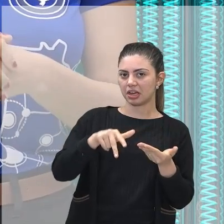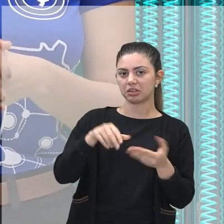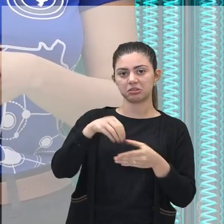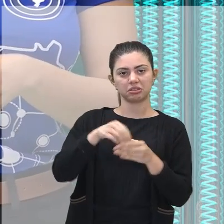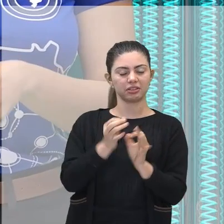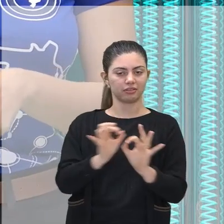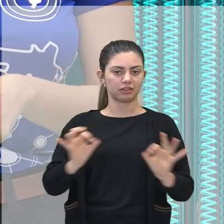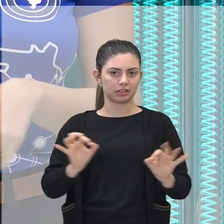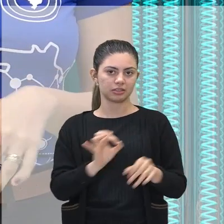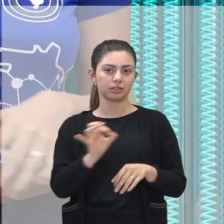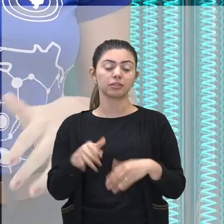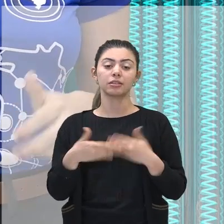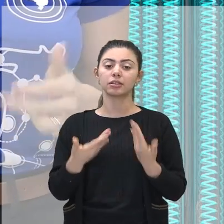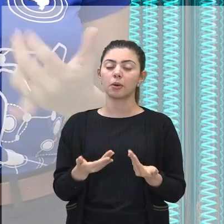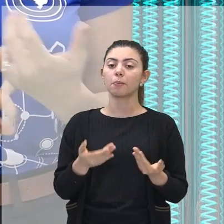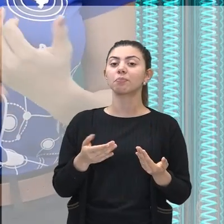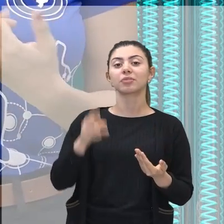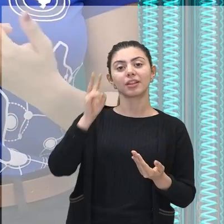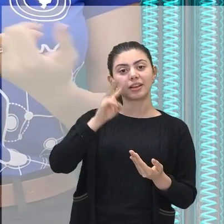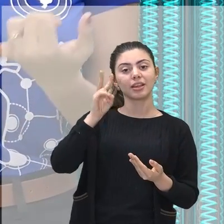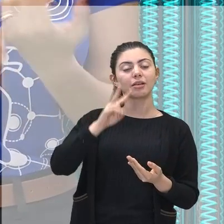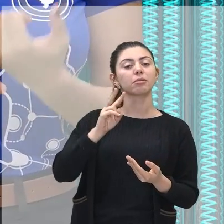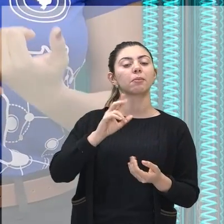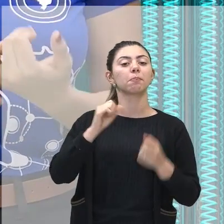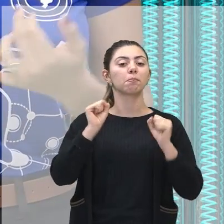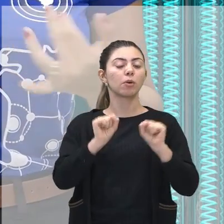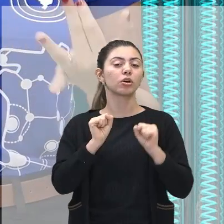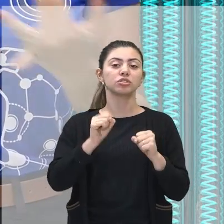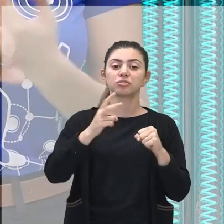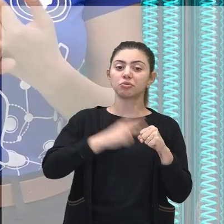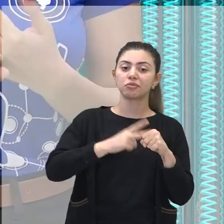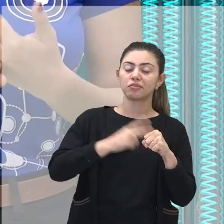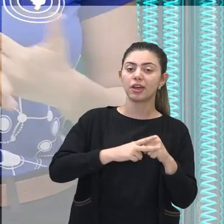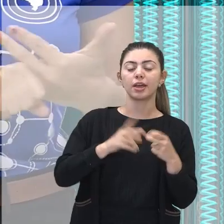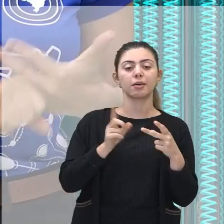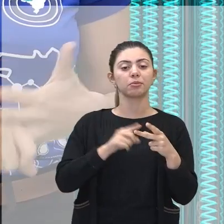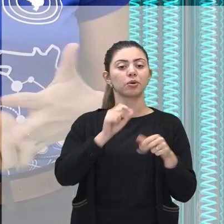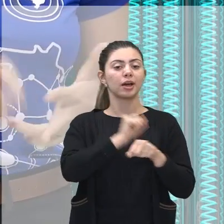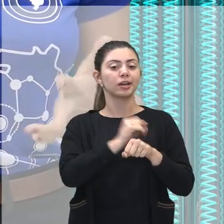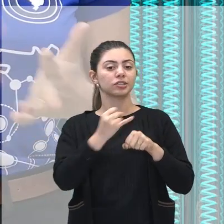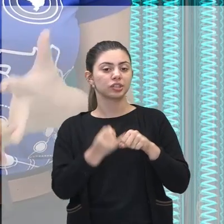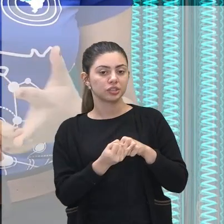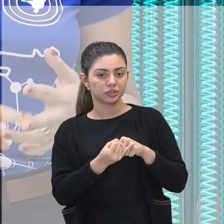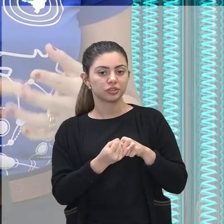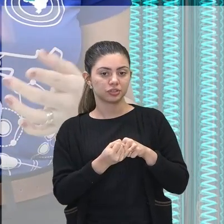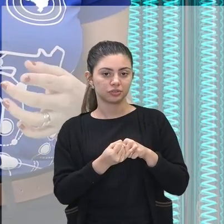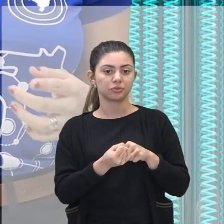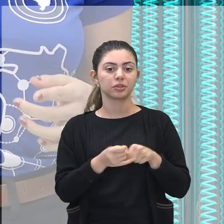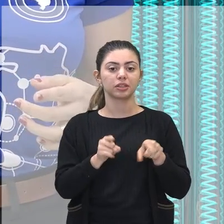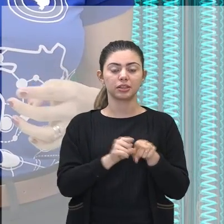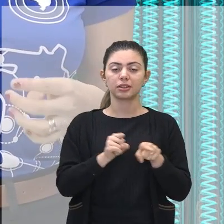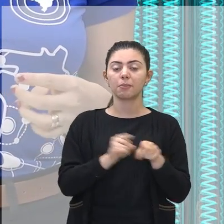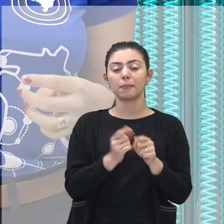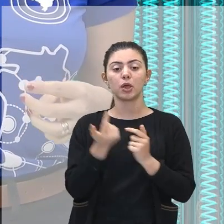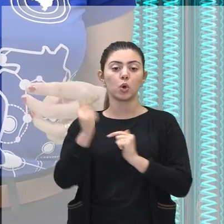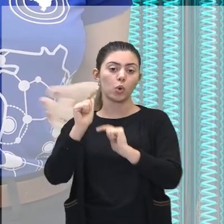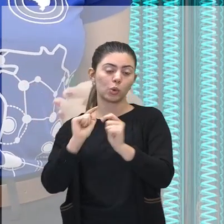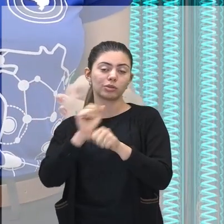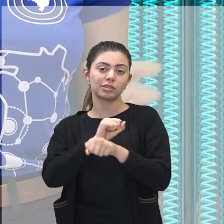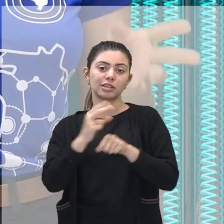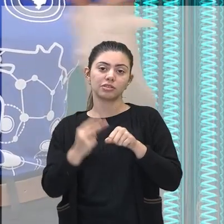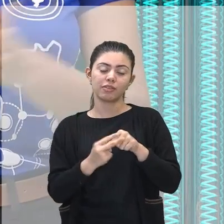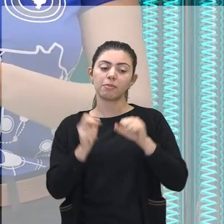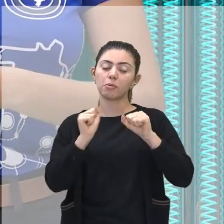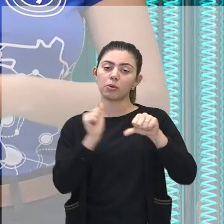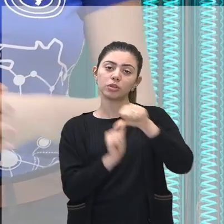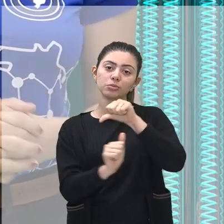frase, modificar, como nós já falamos, os verbos, os adjetivos e até mesmo outros